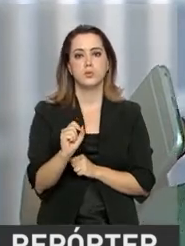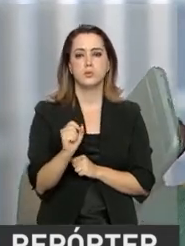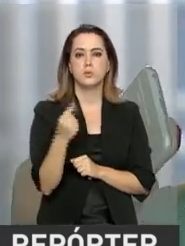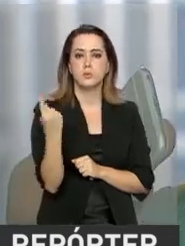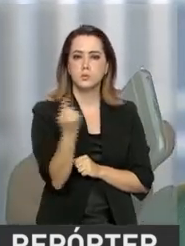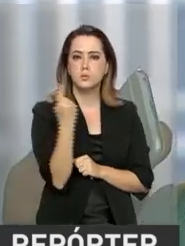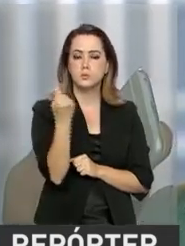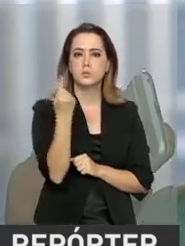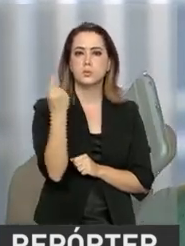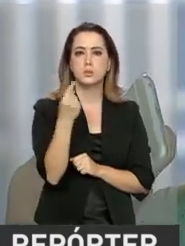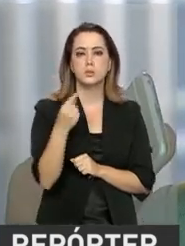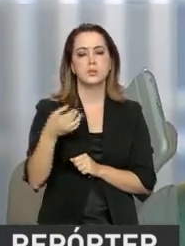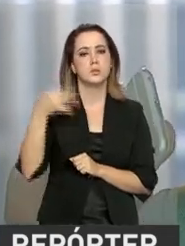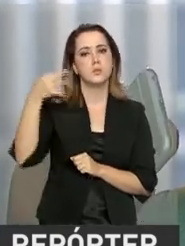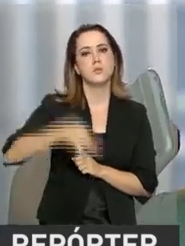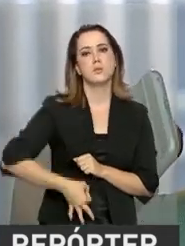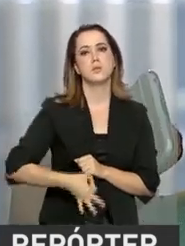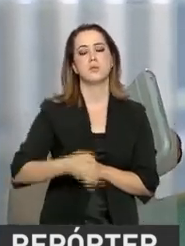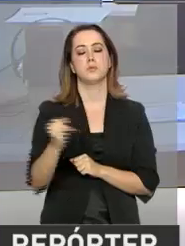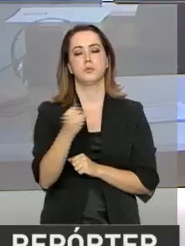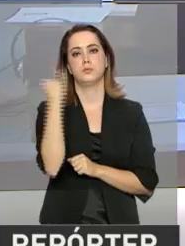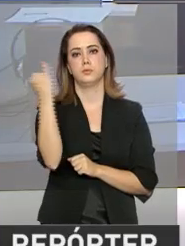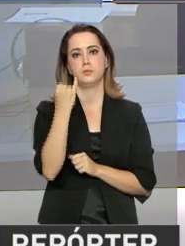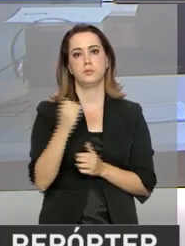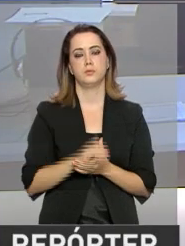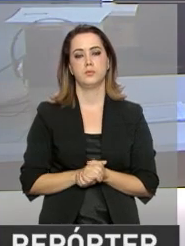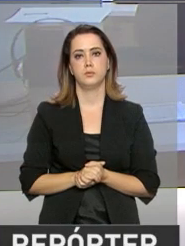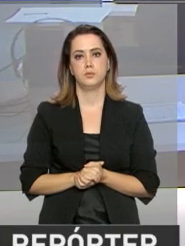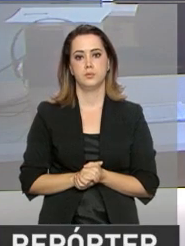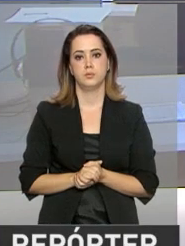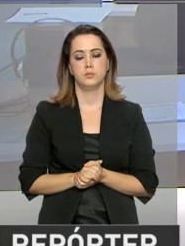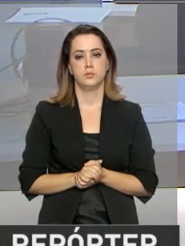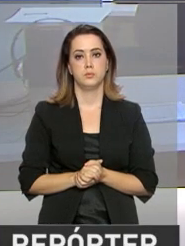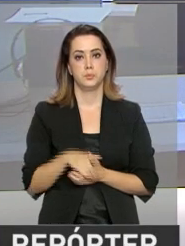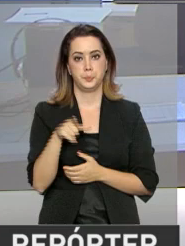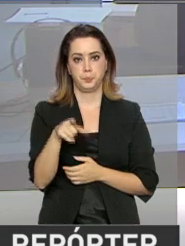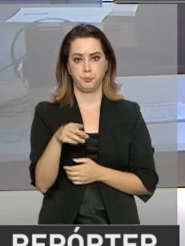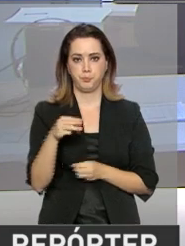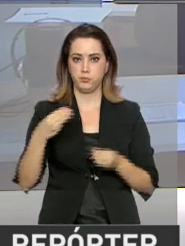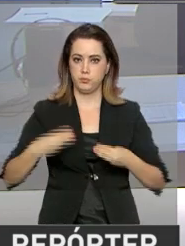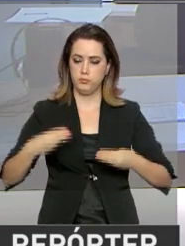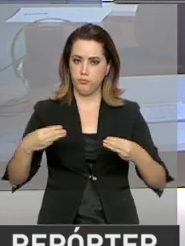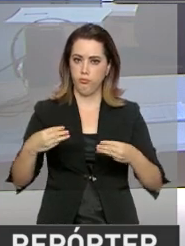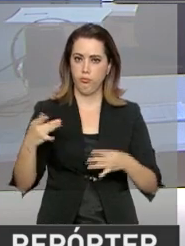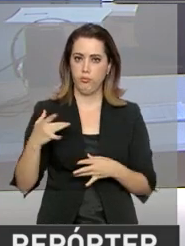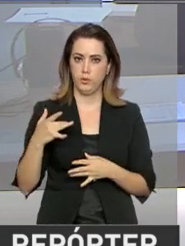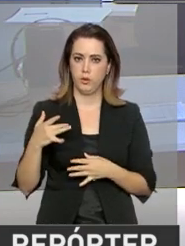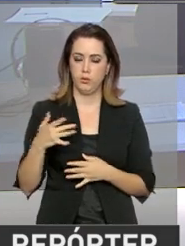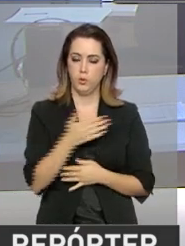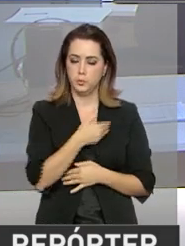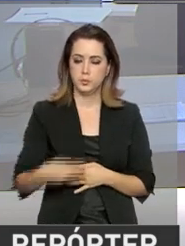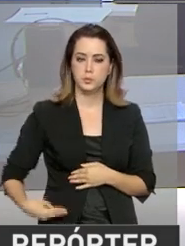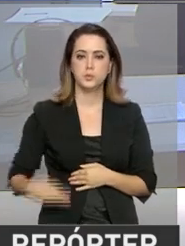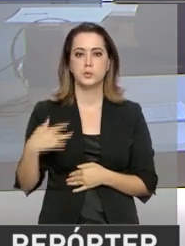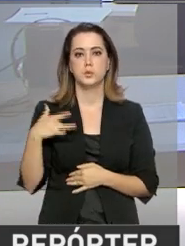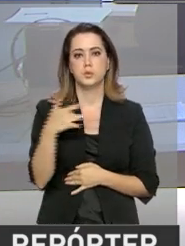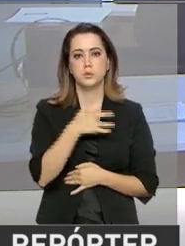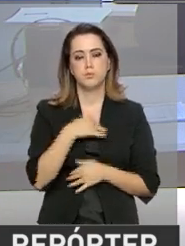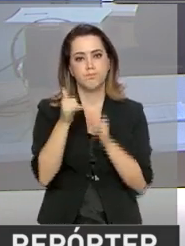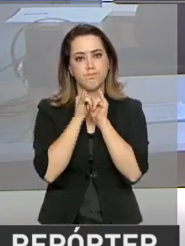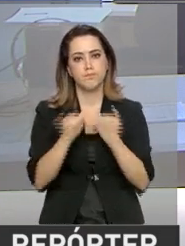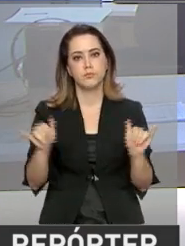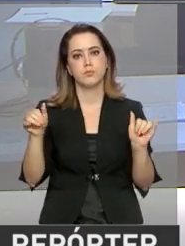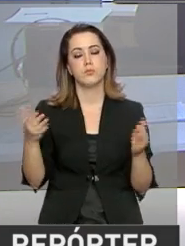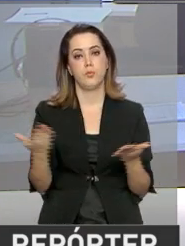elemento indispensável fundamental o ministro da saúde Ricardo Barros anunciou nesta quarta-feira em São